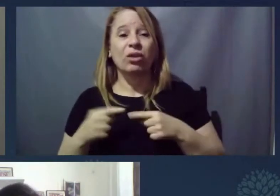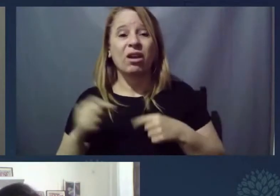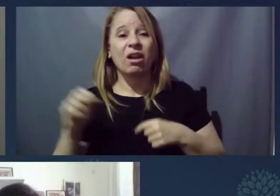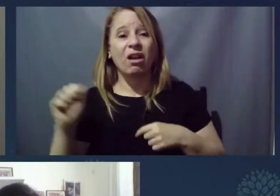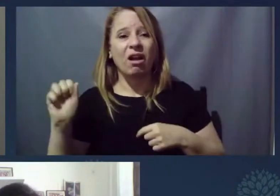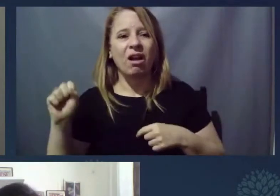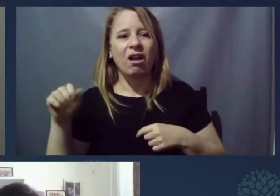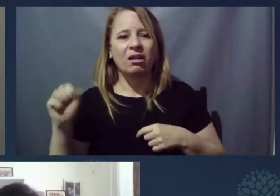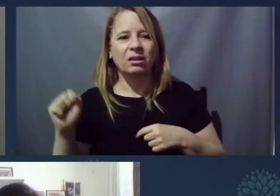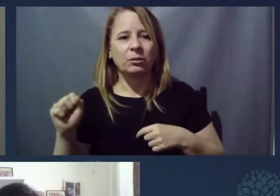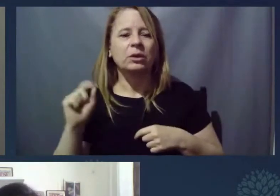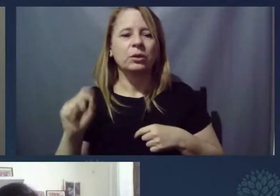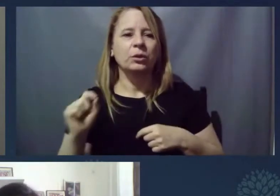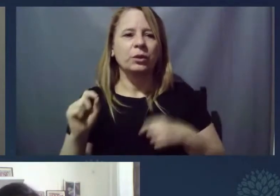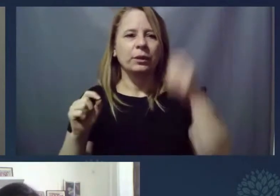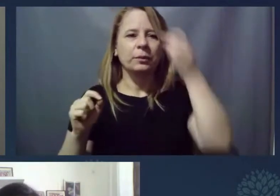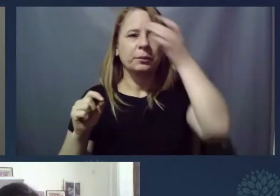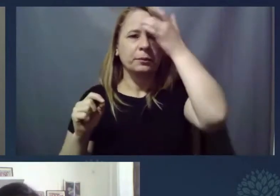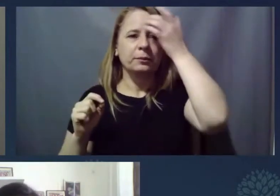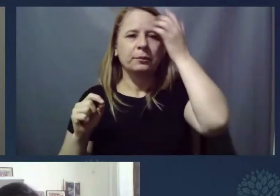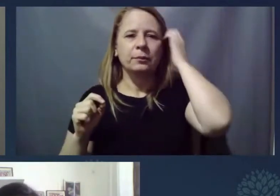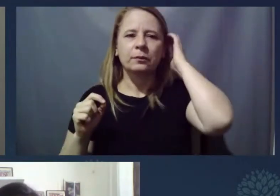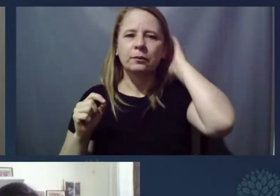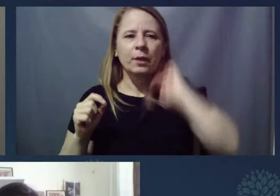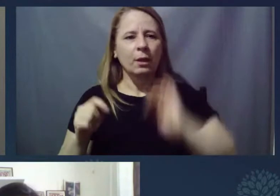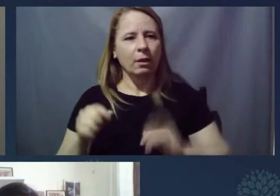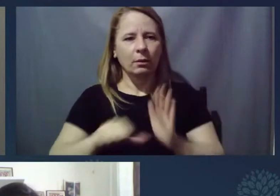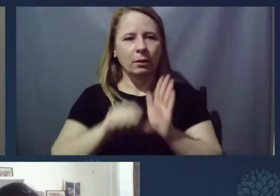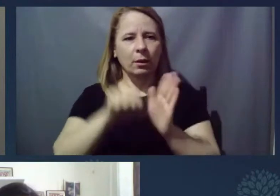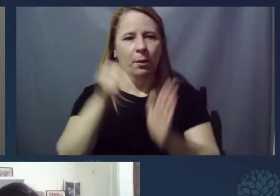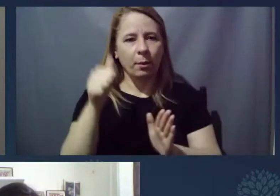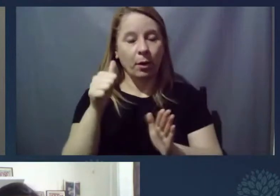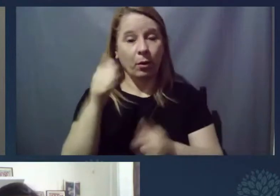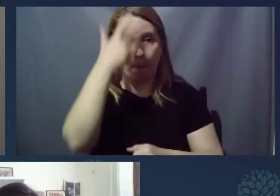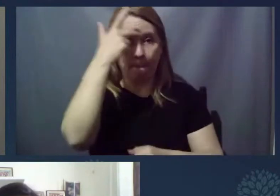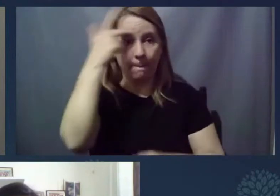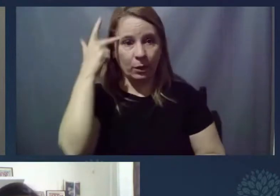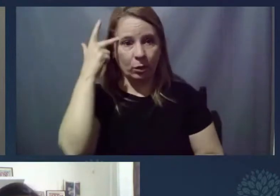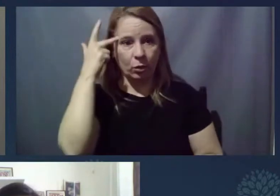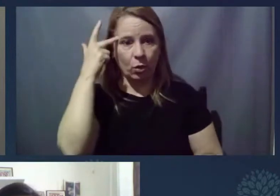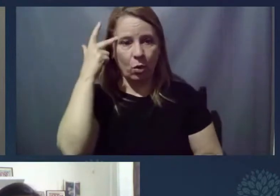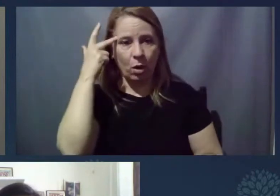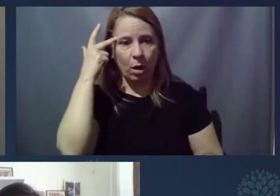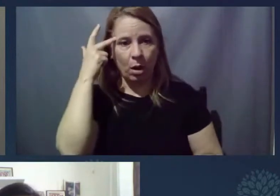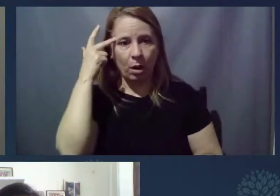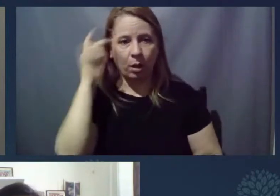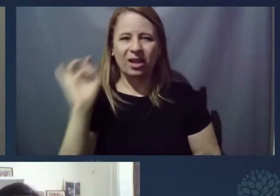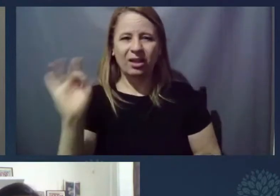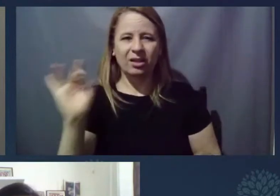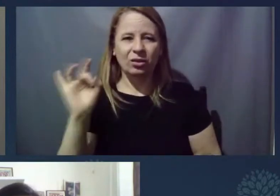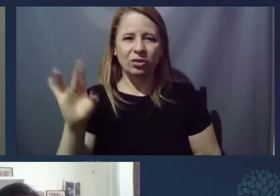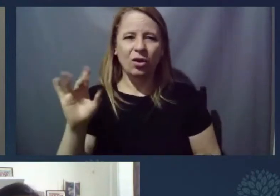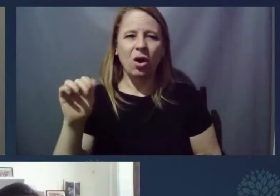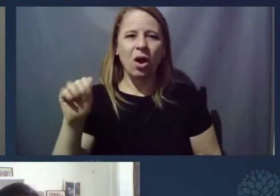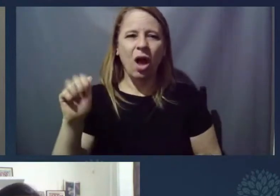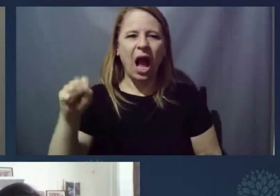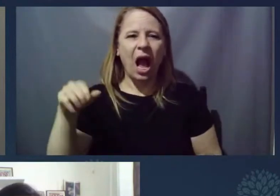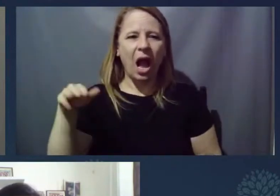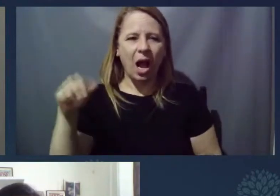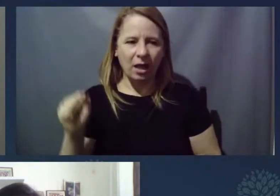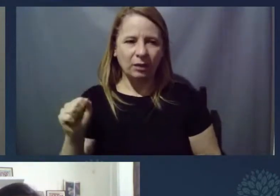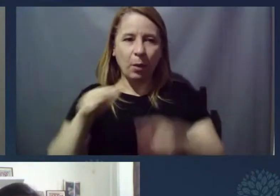salientar algumas coisas. Primeiro, a pessoa ter asma apenas por sintomas de estresse, isso